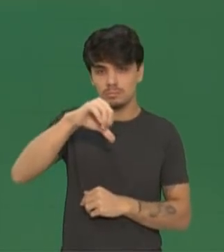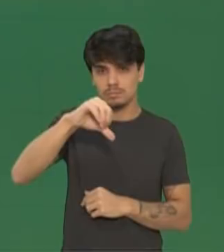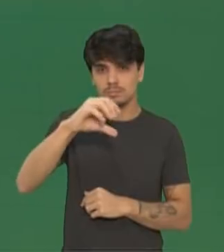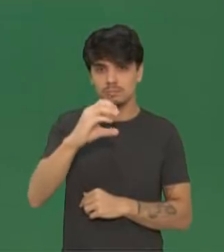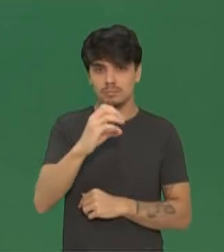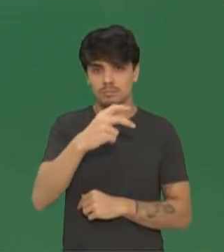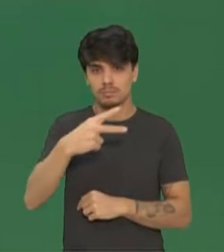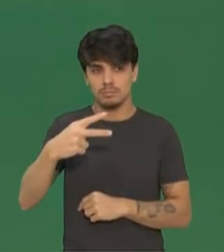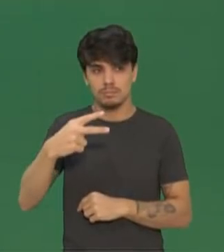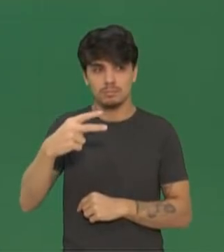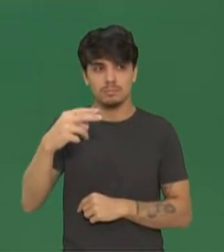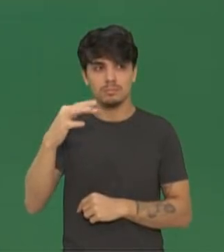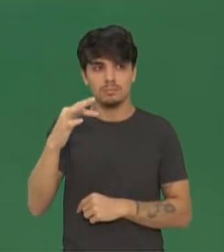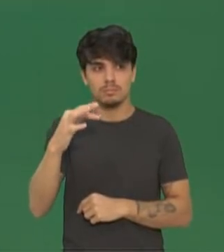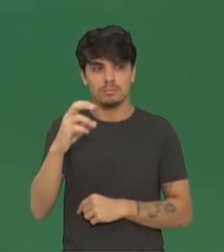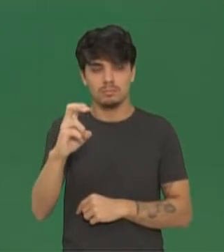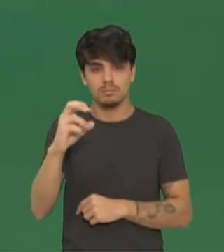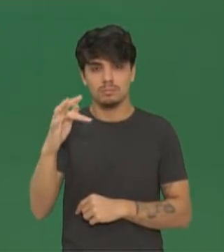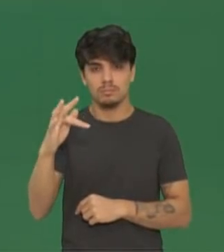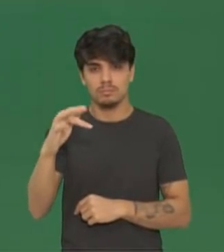Qual que é o nosso objetivo?